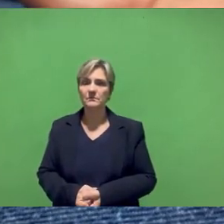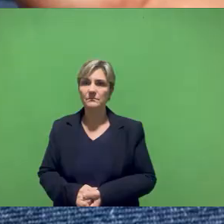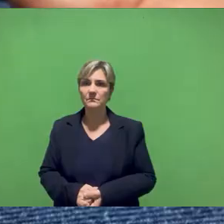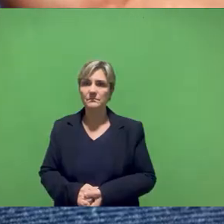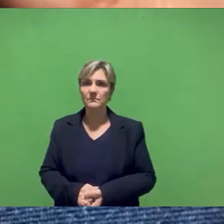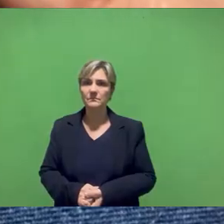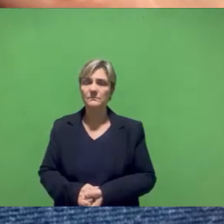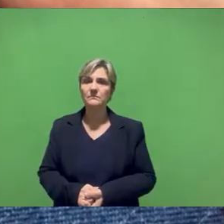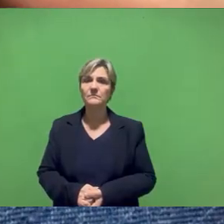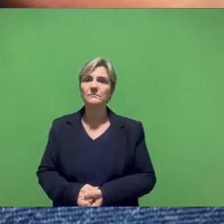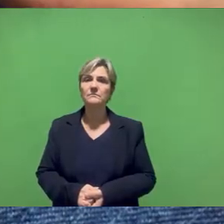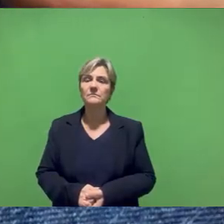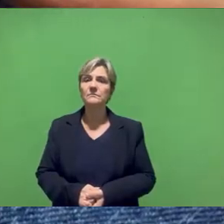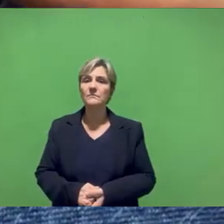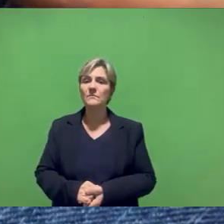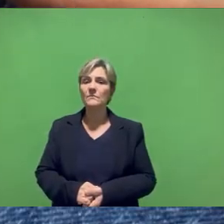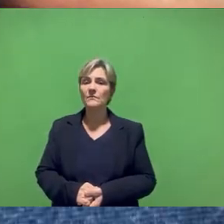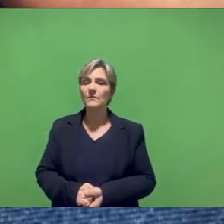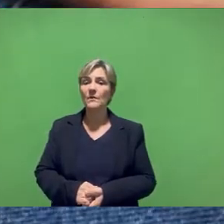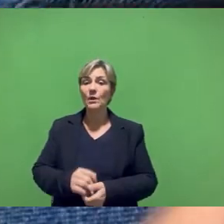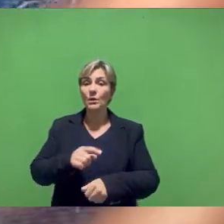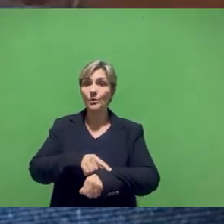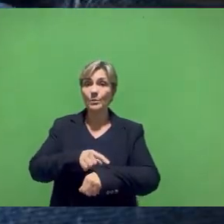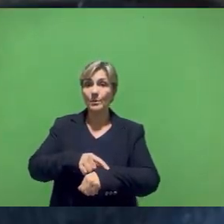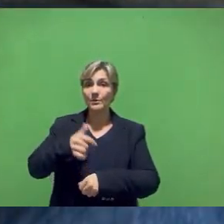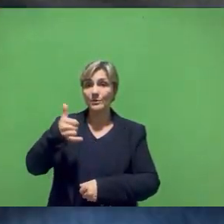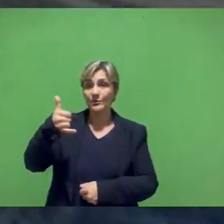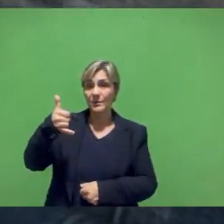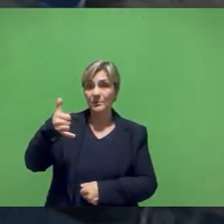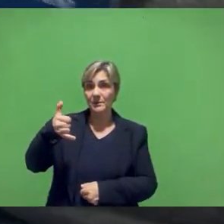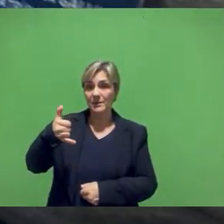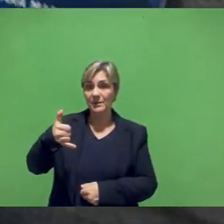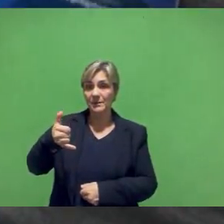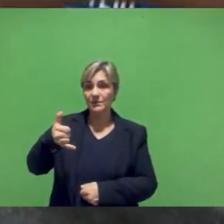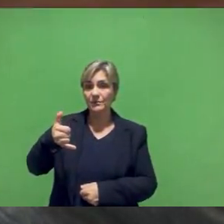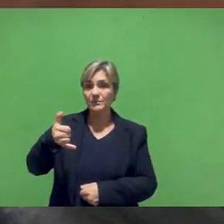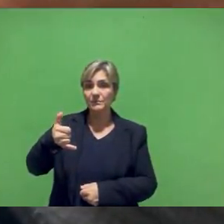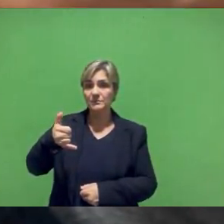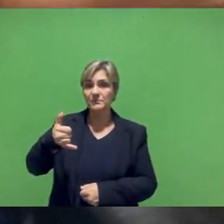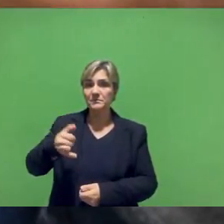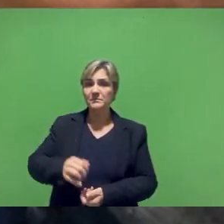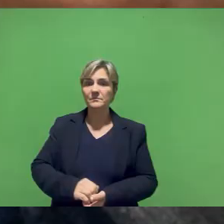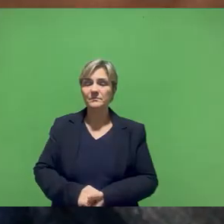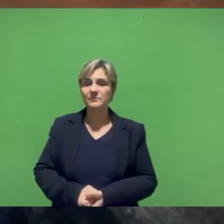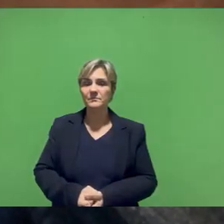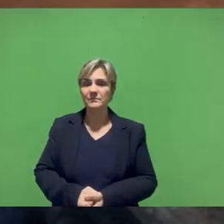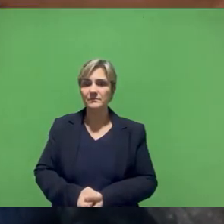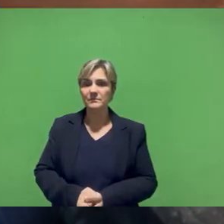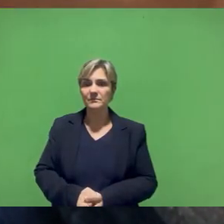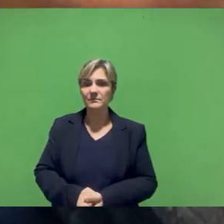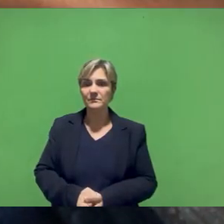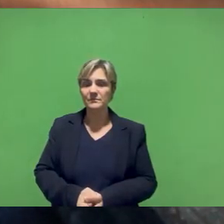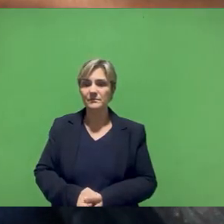Ok? No momento que vou aplicando, vou apertando,